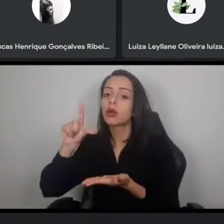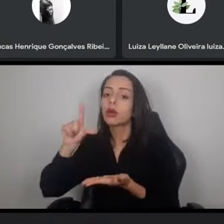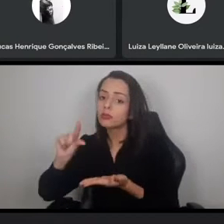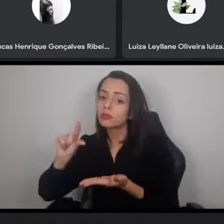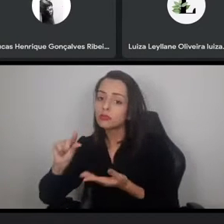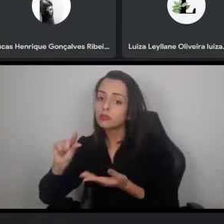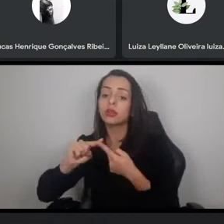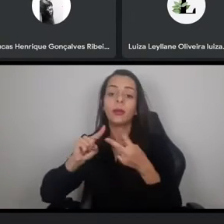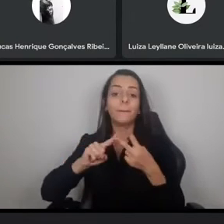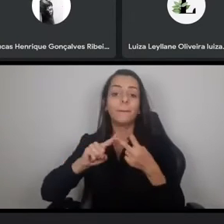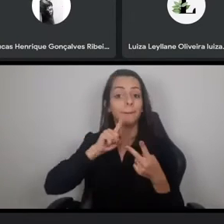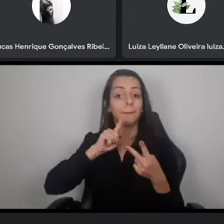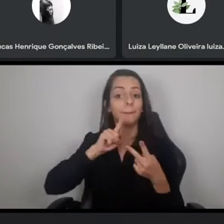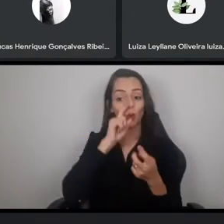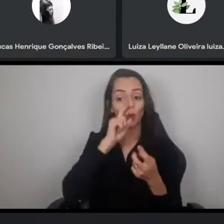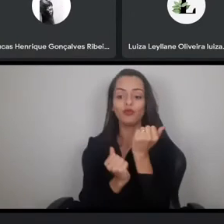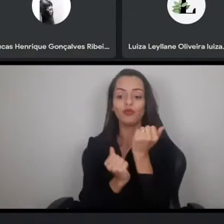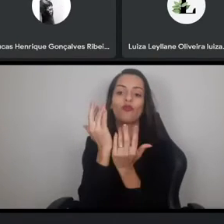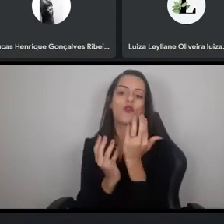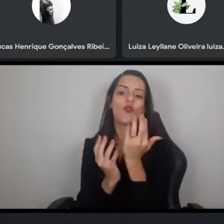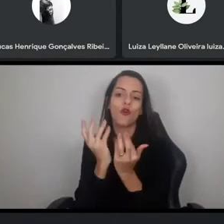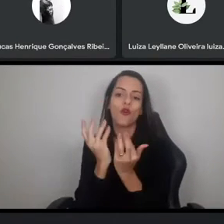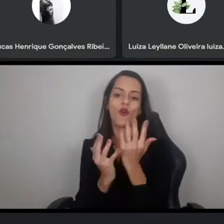incêndio presente